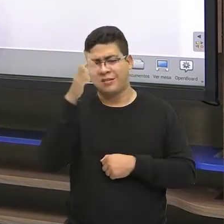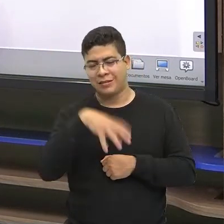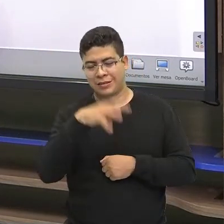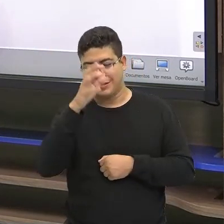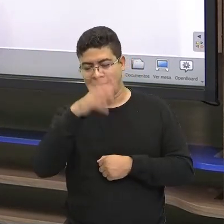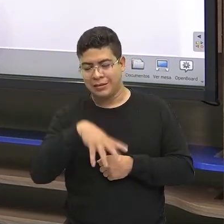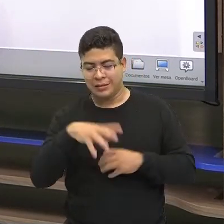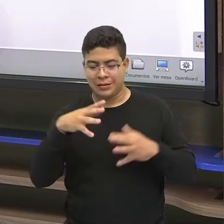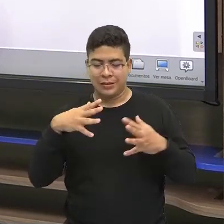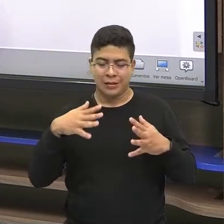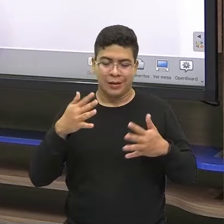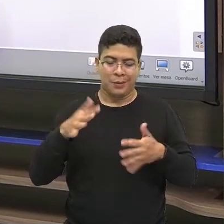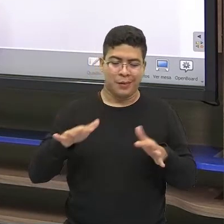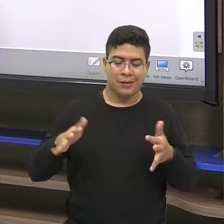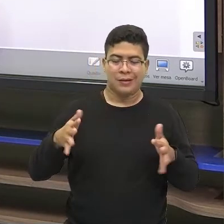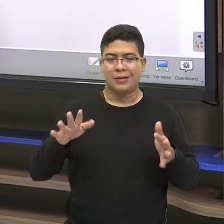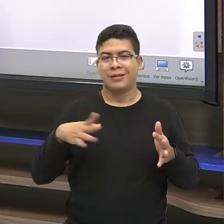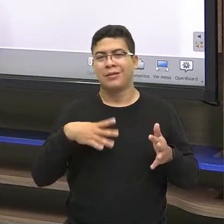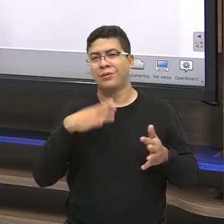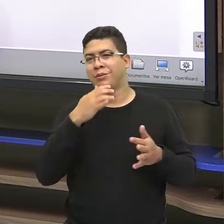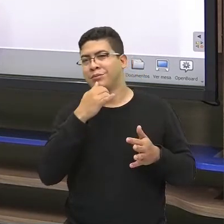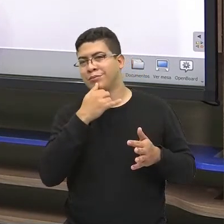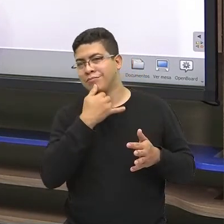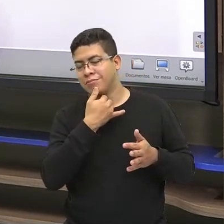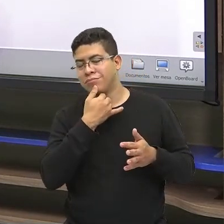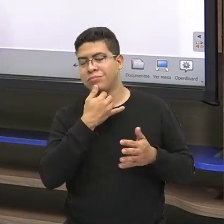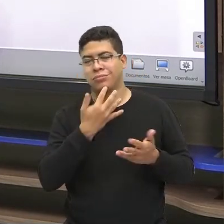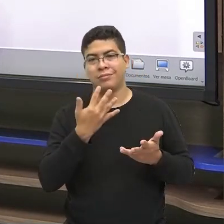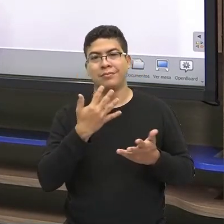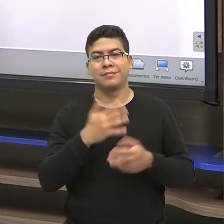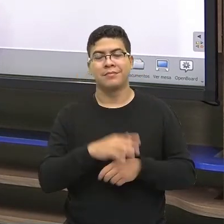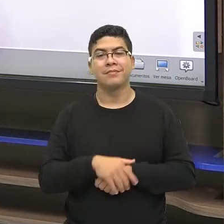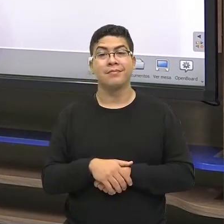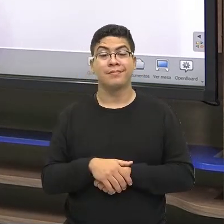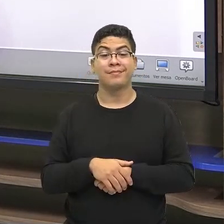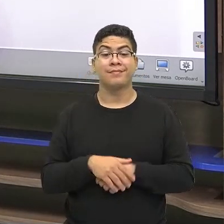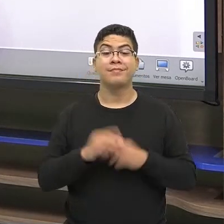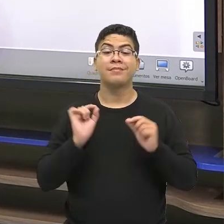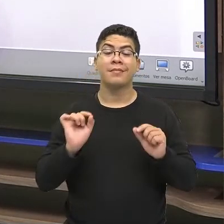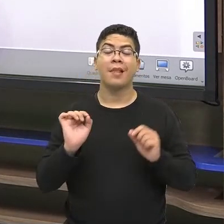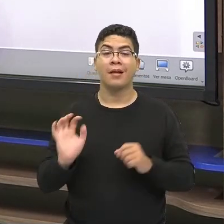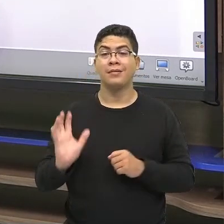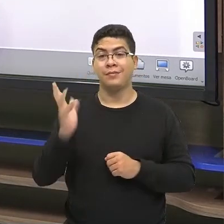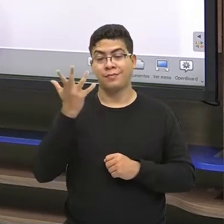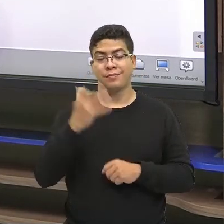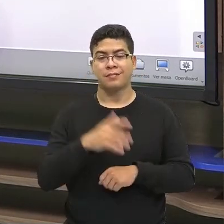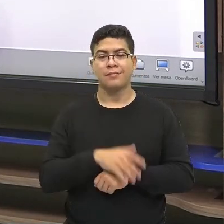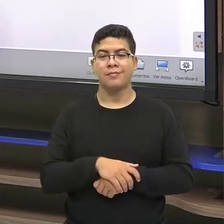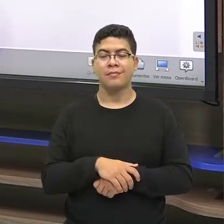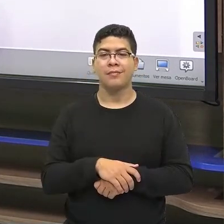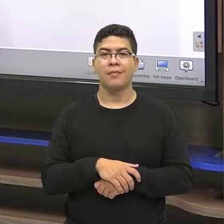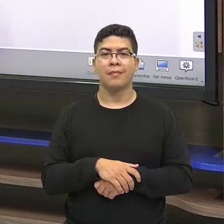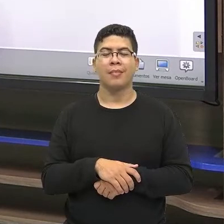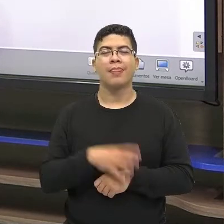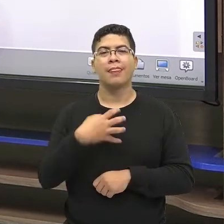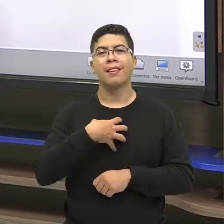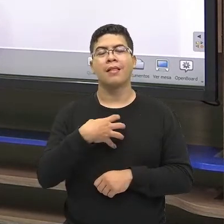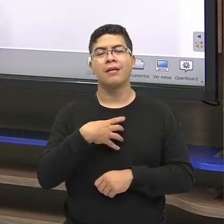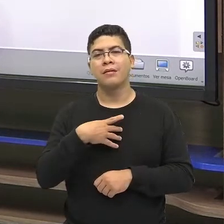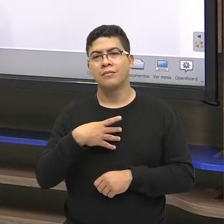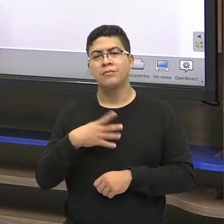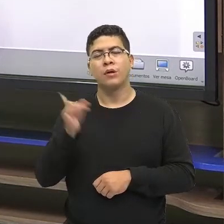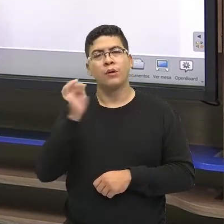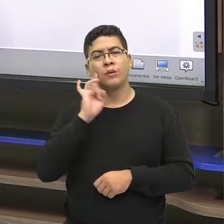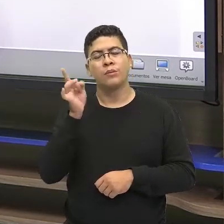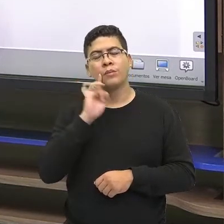mais amena, né? Mais triste. Então, o que é que aconteceu? Então, ele está colocando aí a rotina